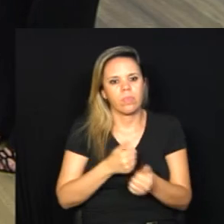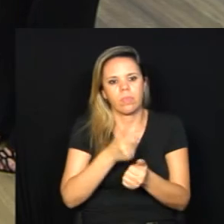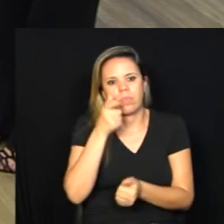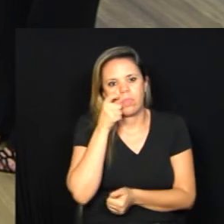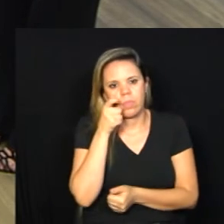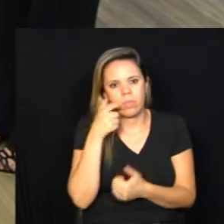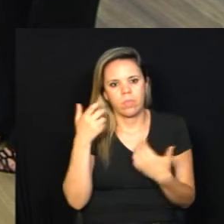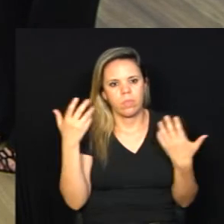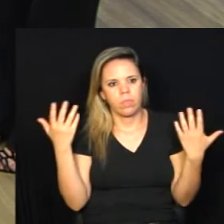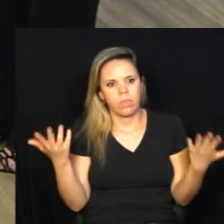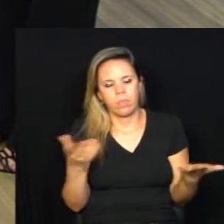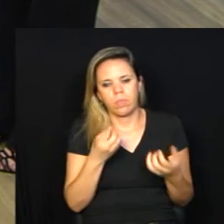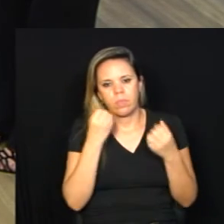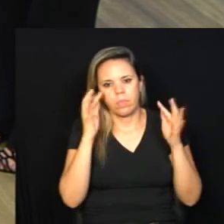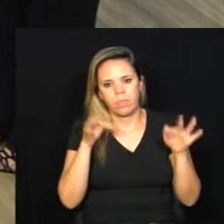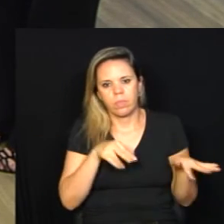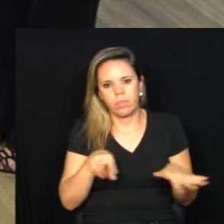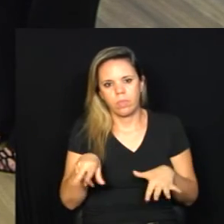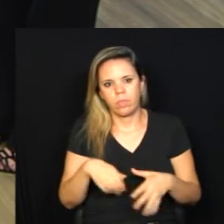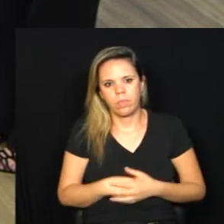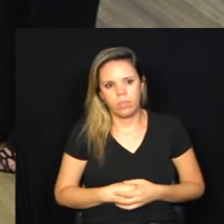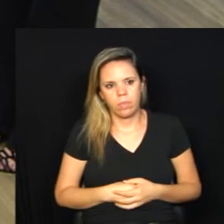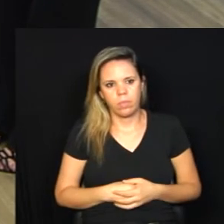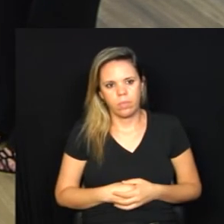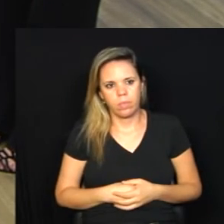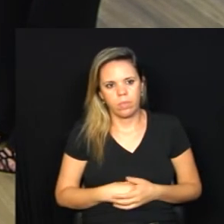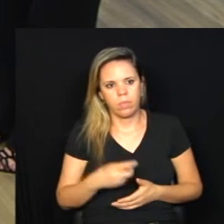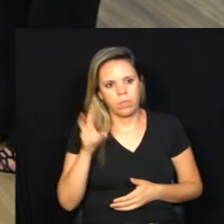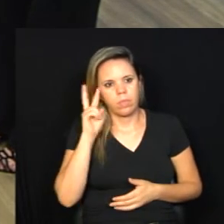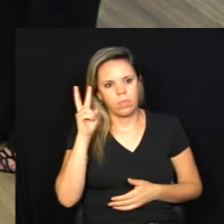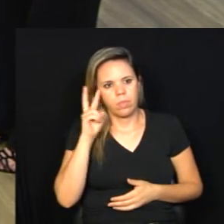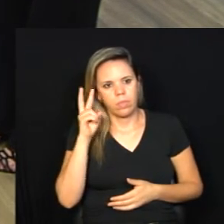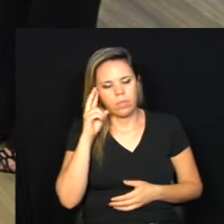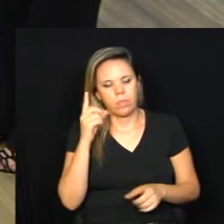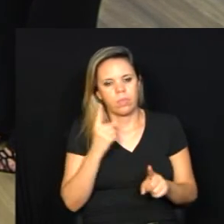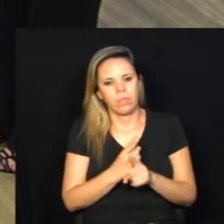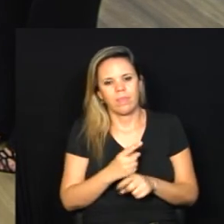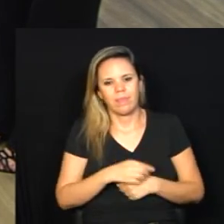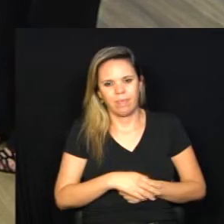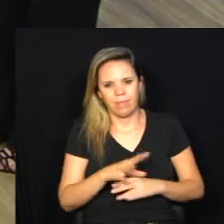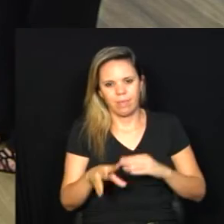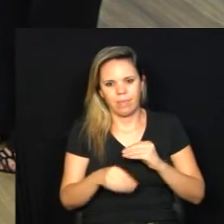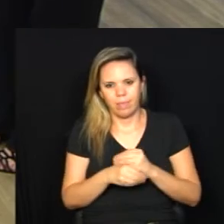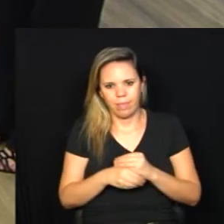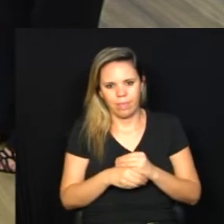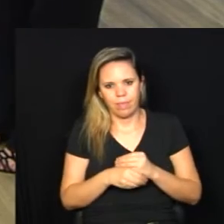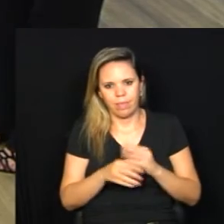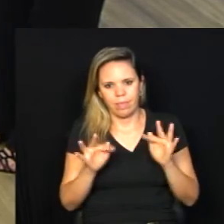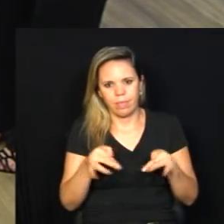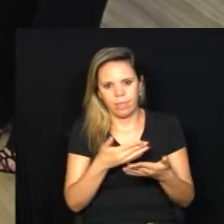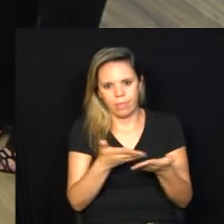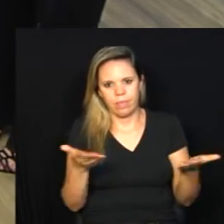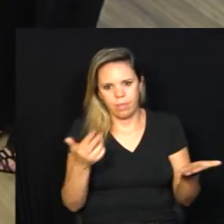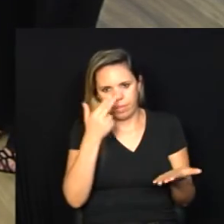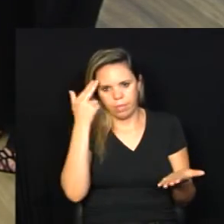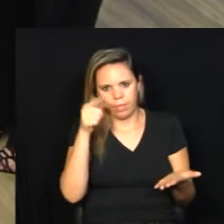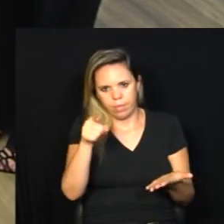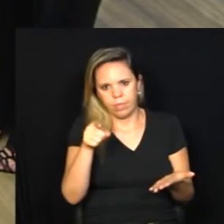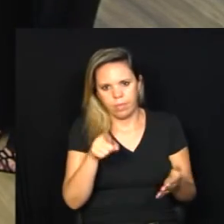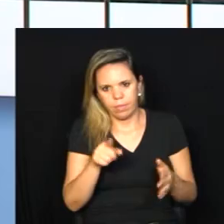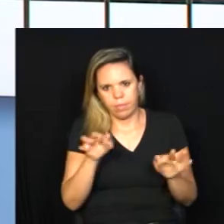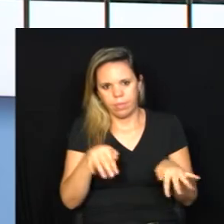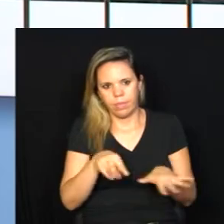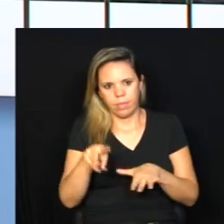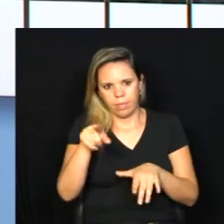acompanhar. Então, ótimo fim de semana. E na segunda-feira a gente atualiza tudo. Ótimo fim de semana, Gabriel, e ótimo